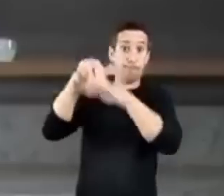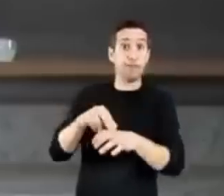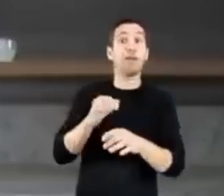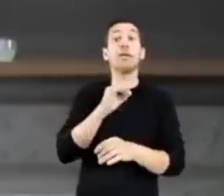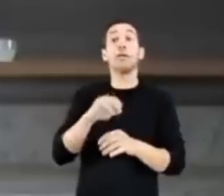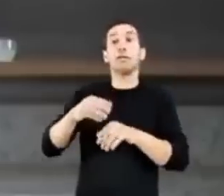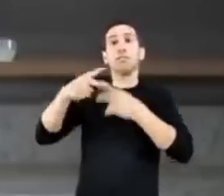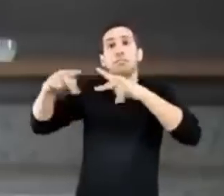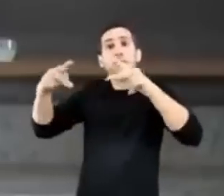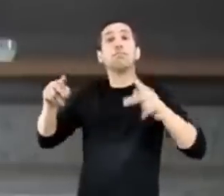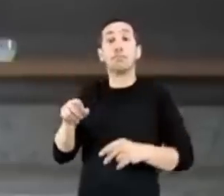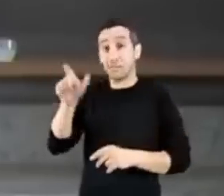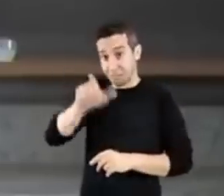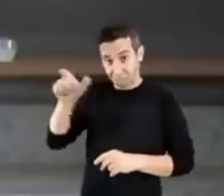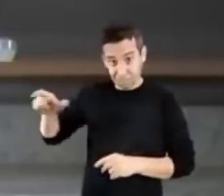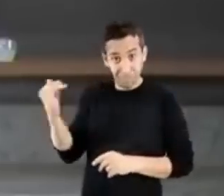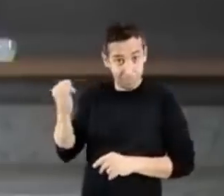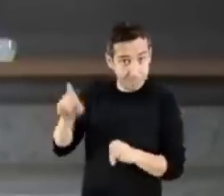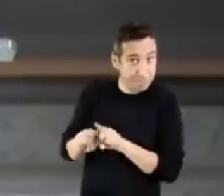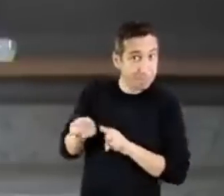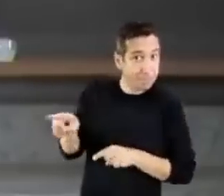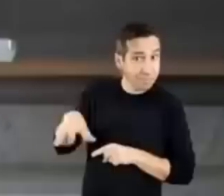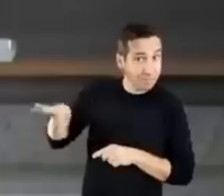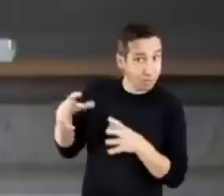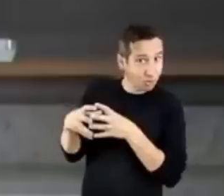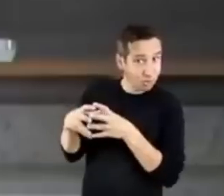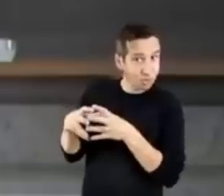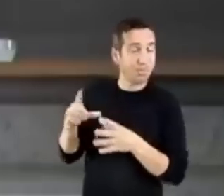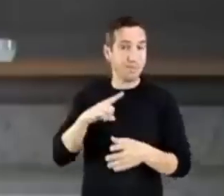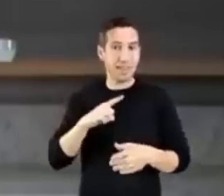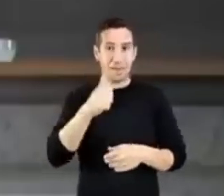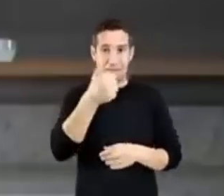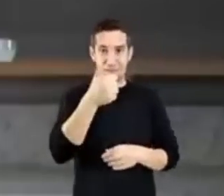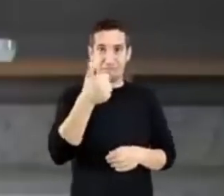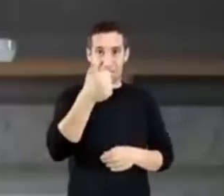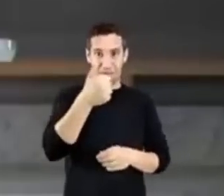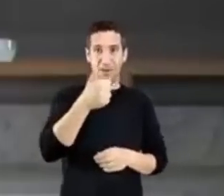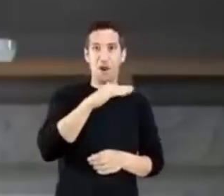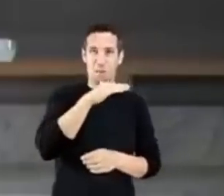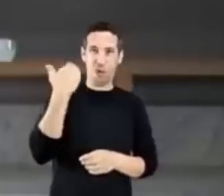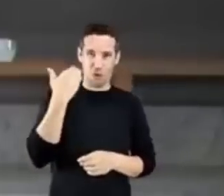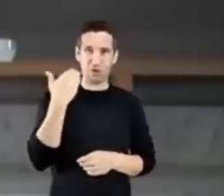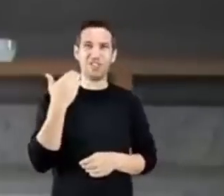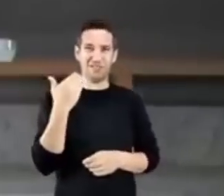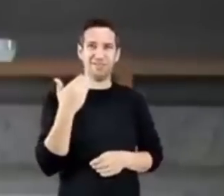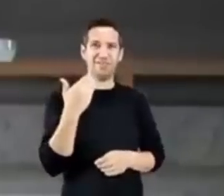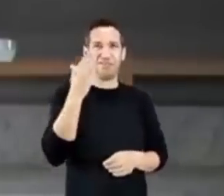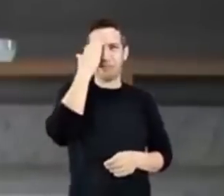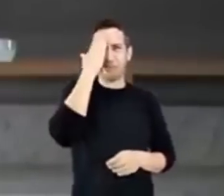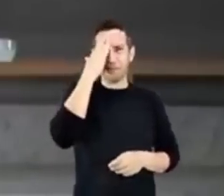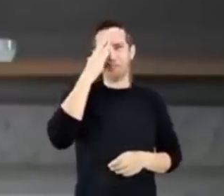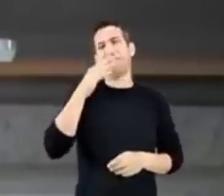existem na Bíblia duas mortes a primeira morte que essa que as doenças infelizmente acabam provocando